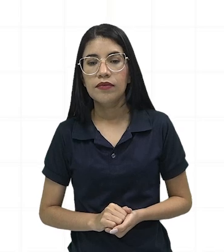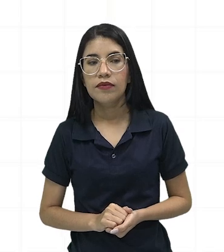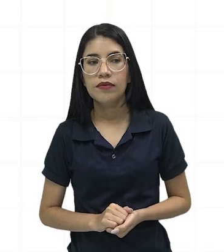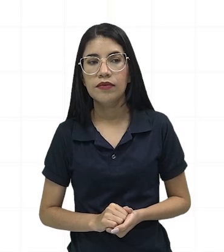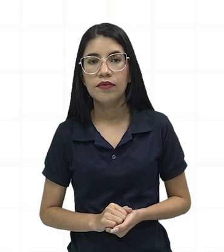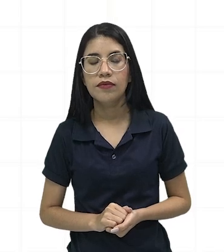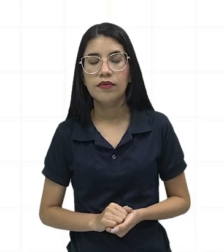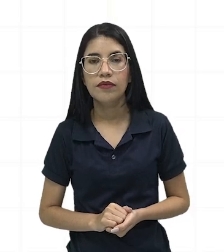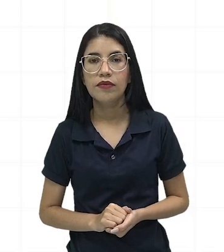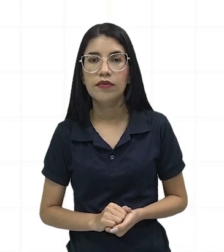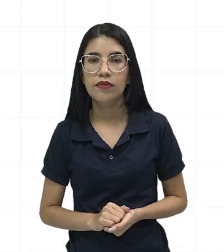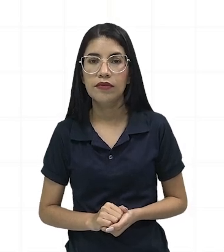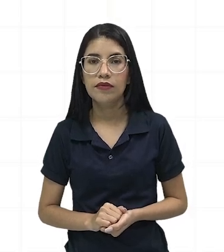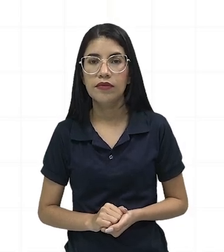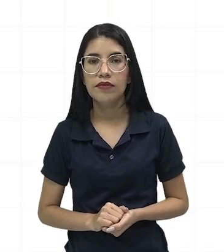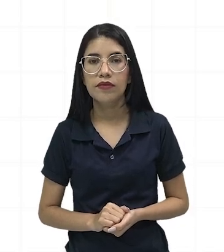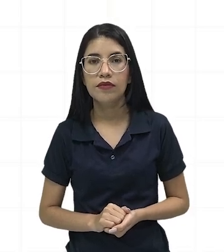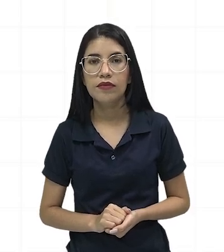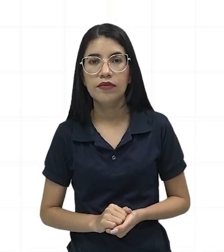Agora, ó, de novo,